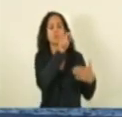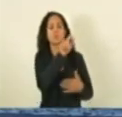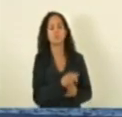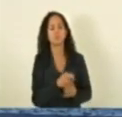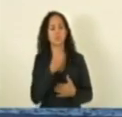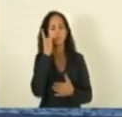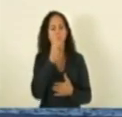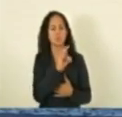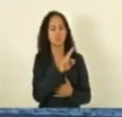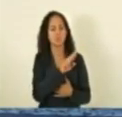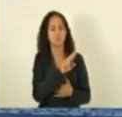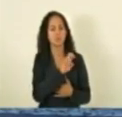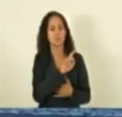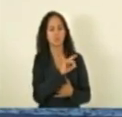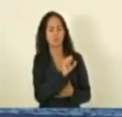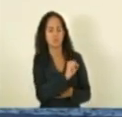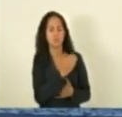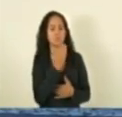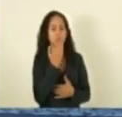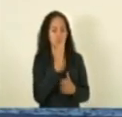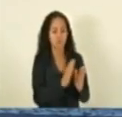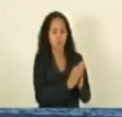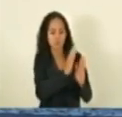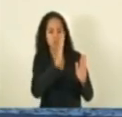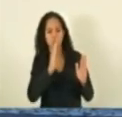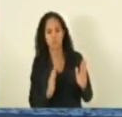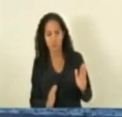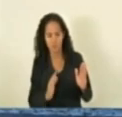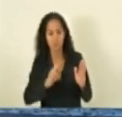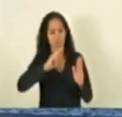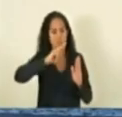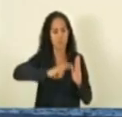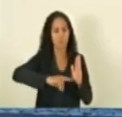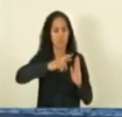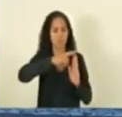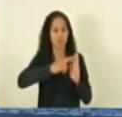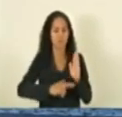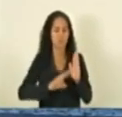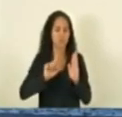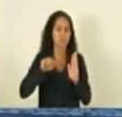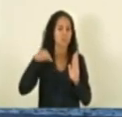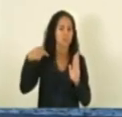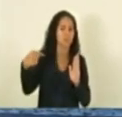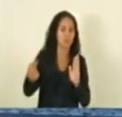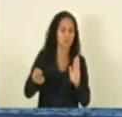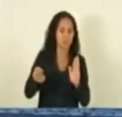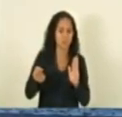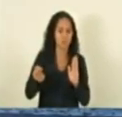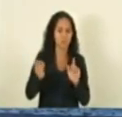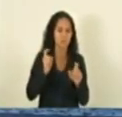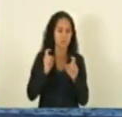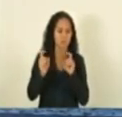se prevaleceu do prazo regimental para relatar matéria na sessão